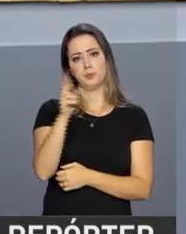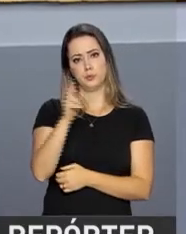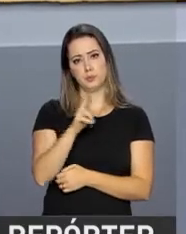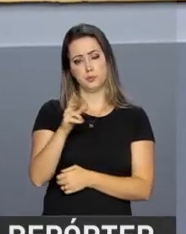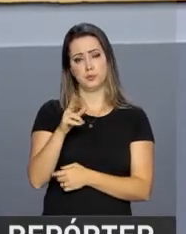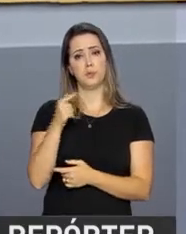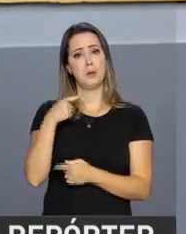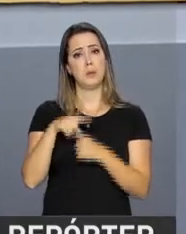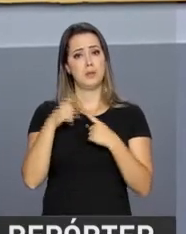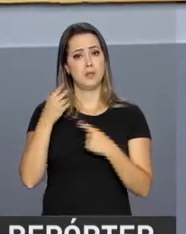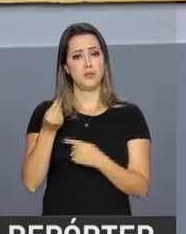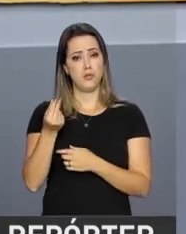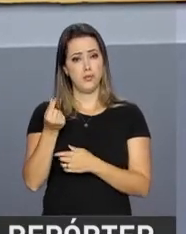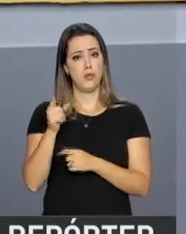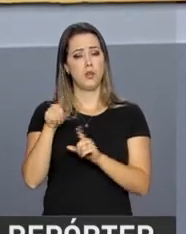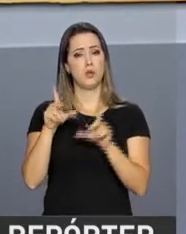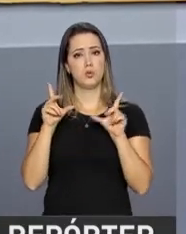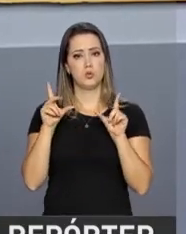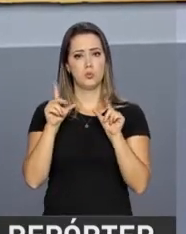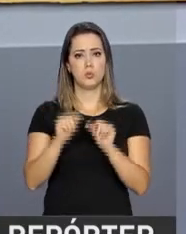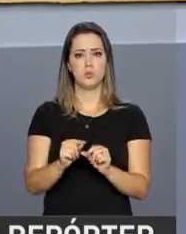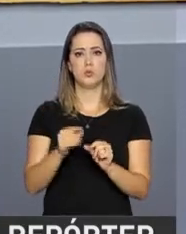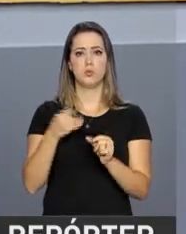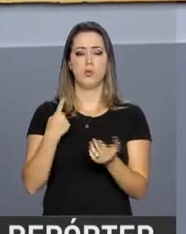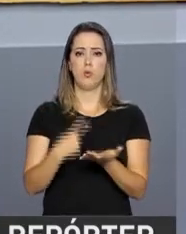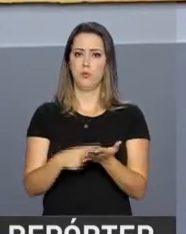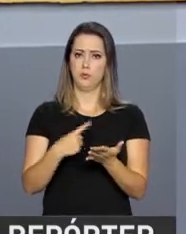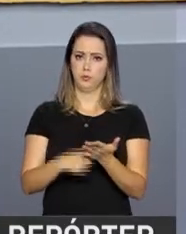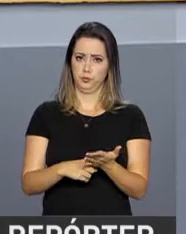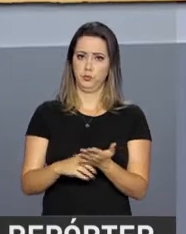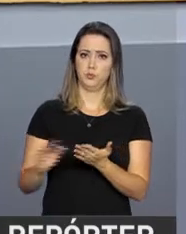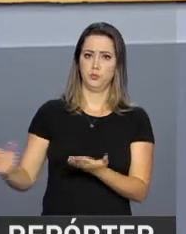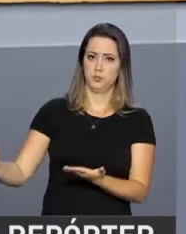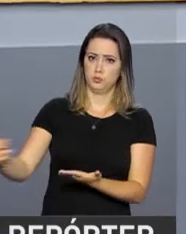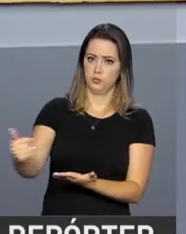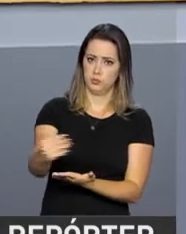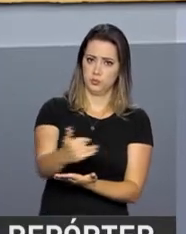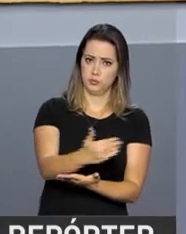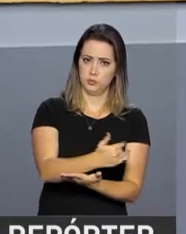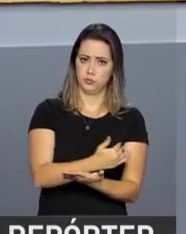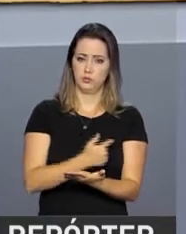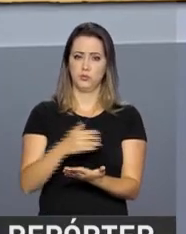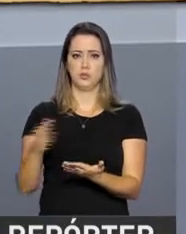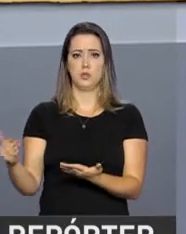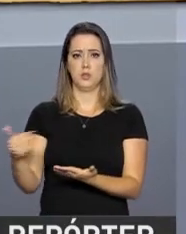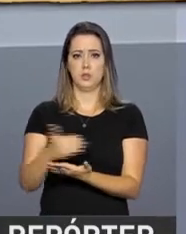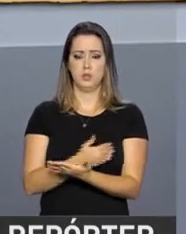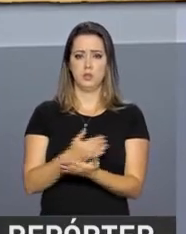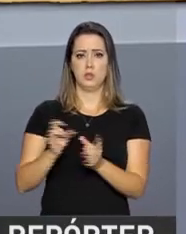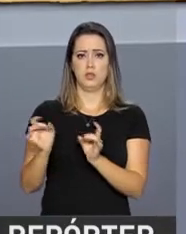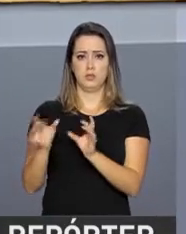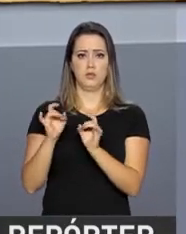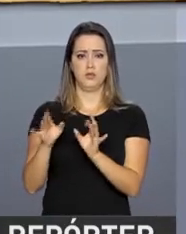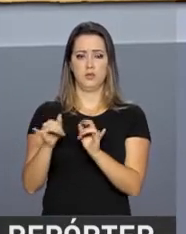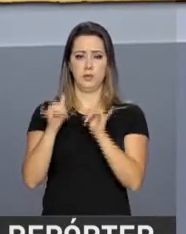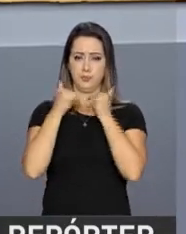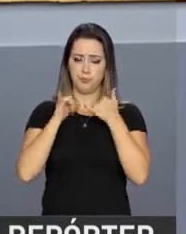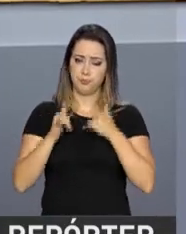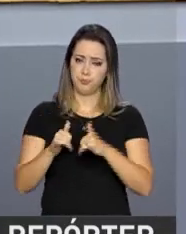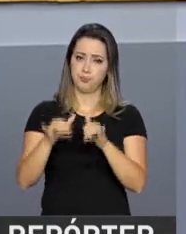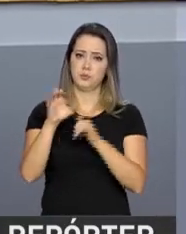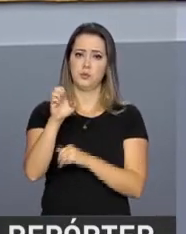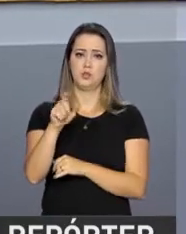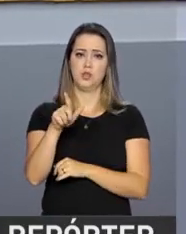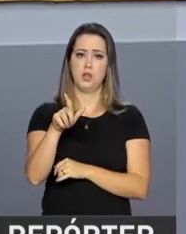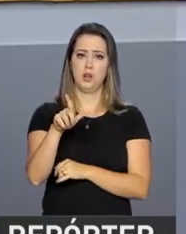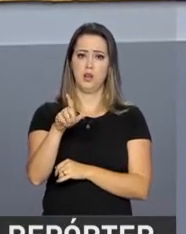R$16,2 bilhões, mas que esse valor deve ser reduzido assim que se confirmem as receitas vindas com a capitalização da Eletrobras. Com